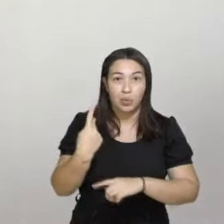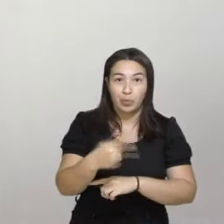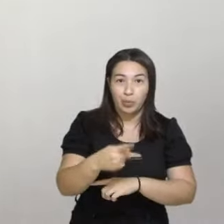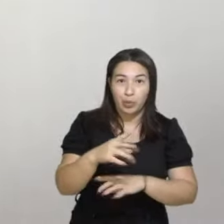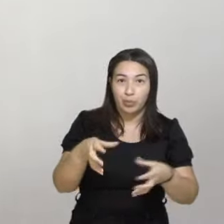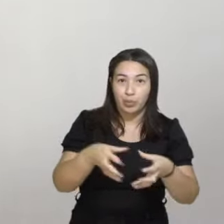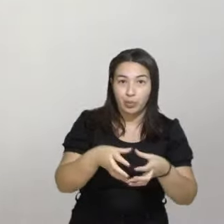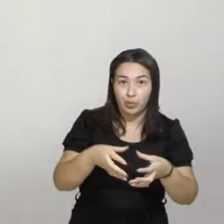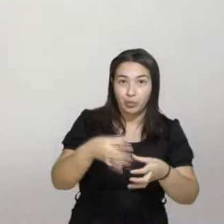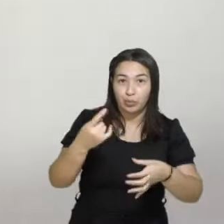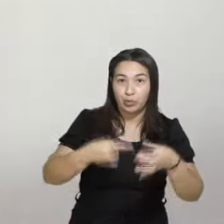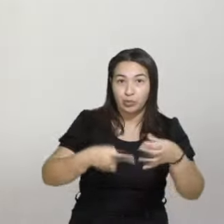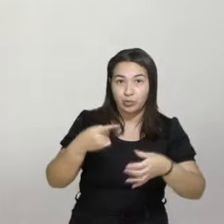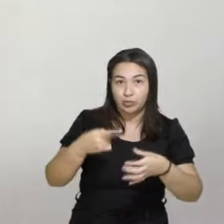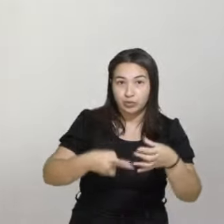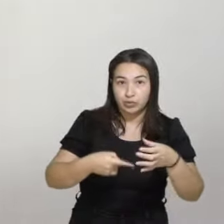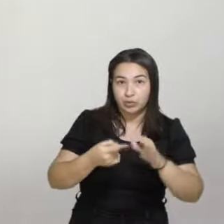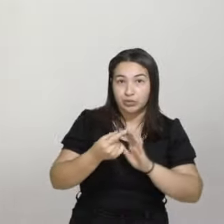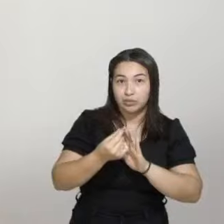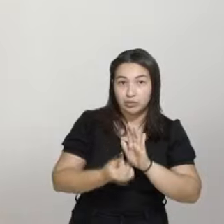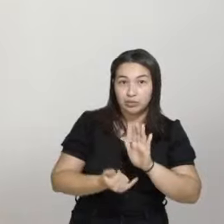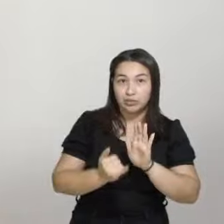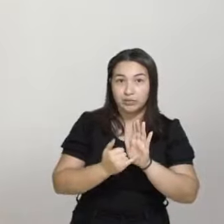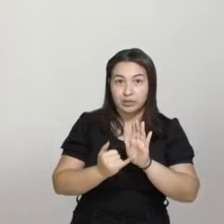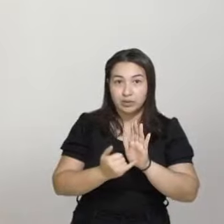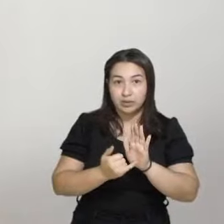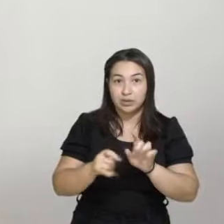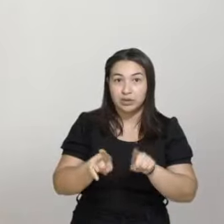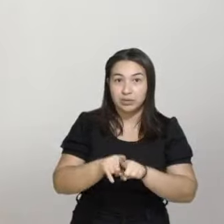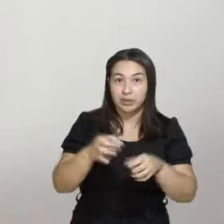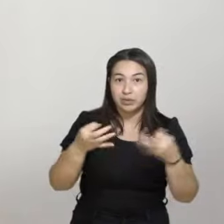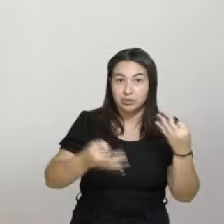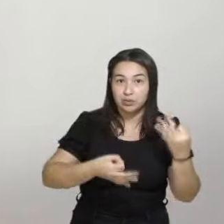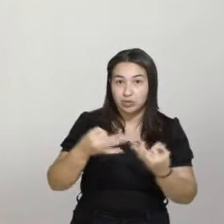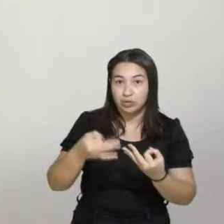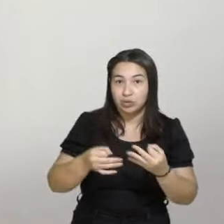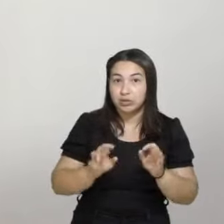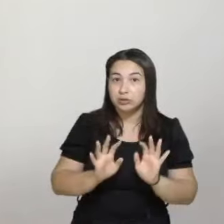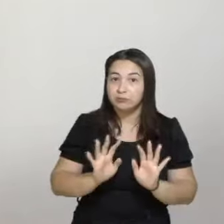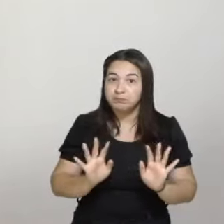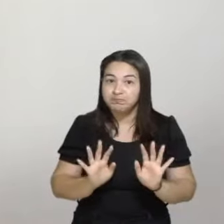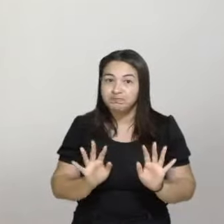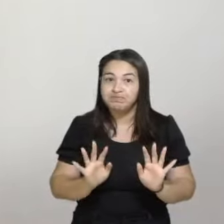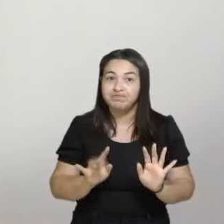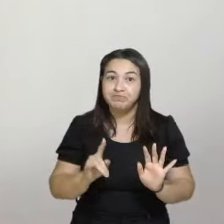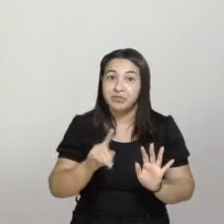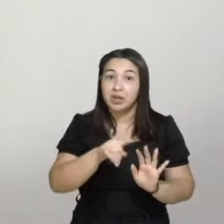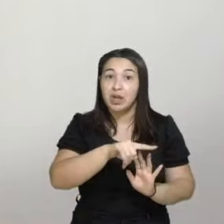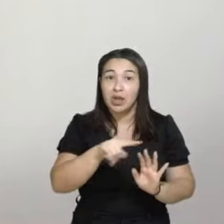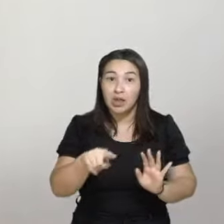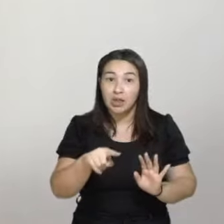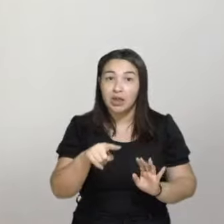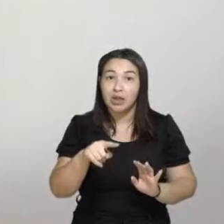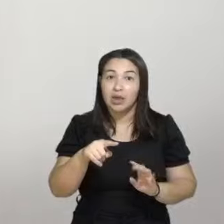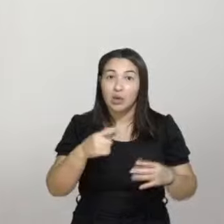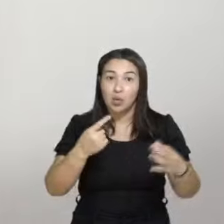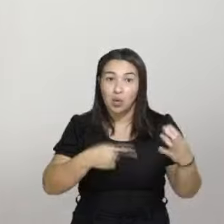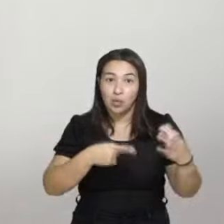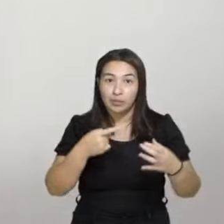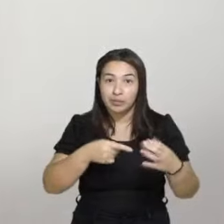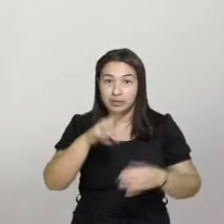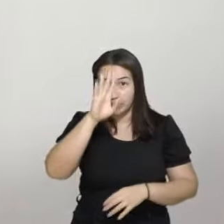e a Comissão de Tributos e Finanças, do qual ela são as comissões prioritárias para essa